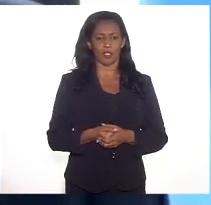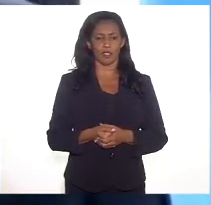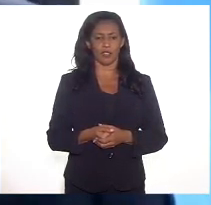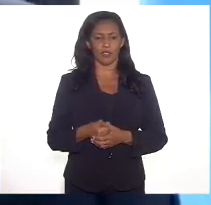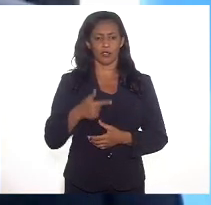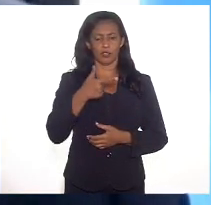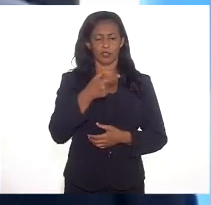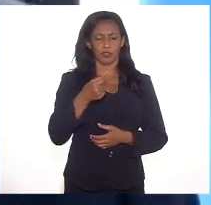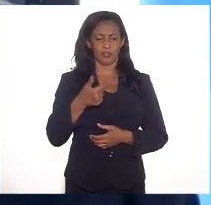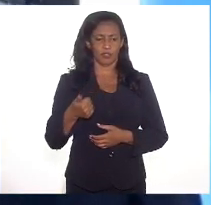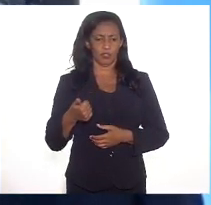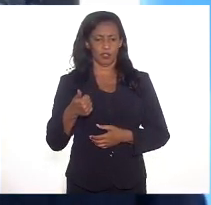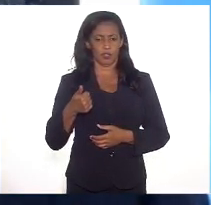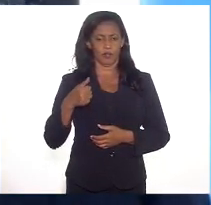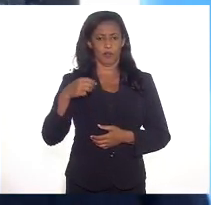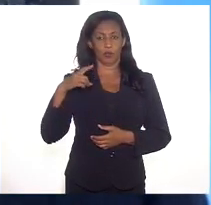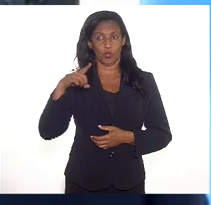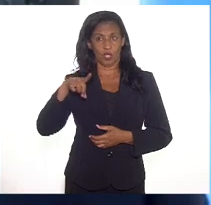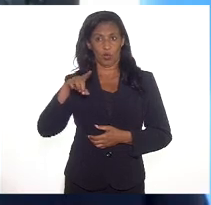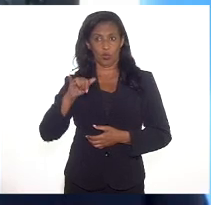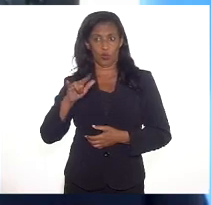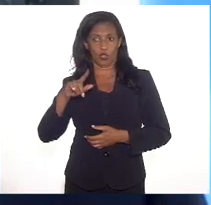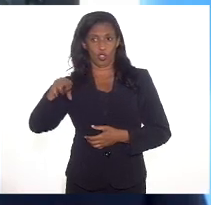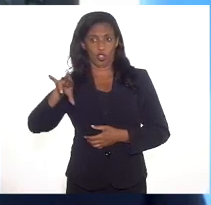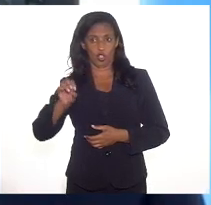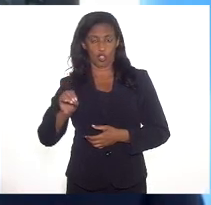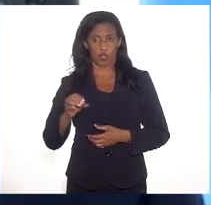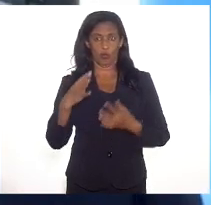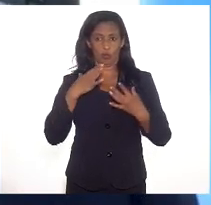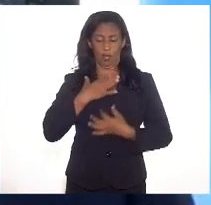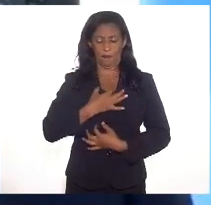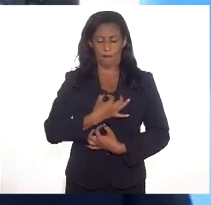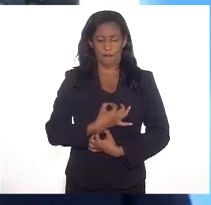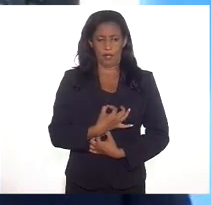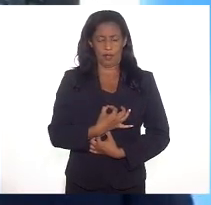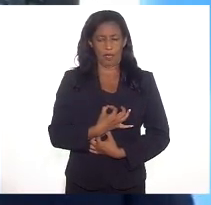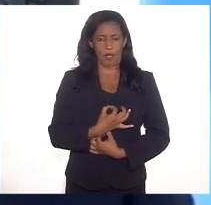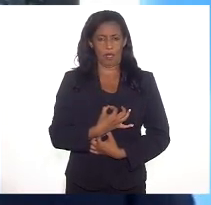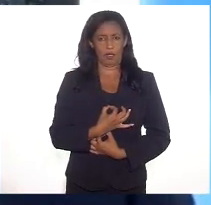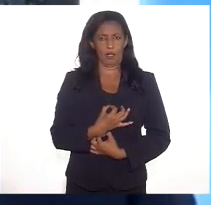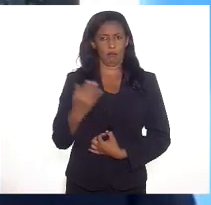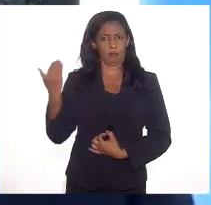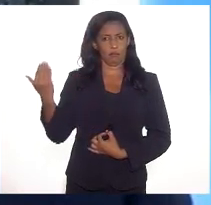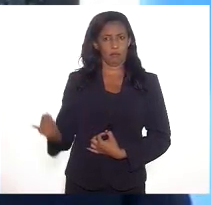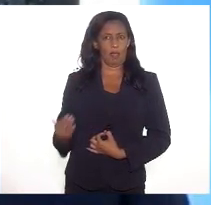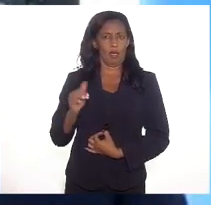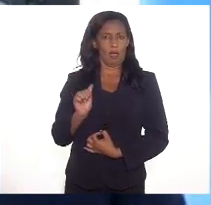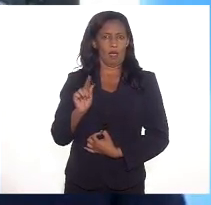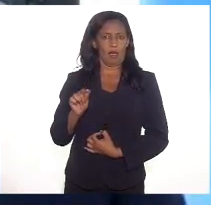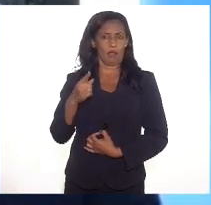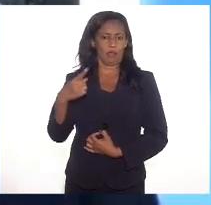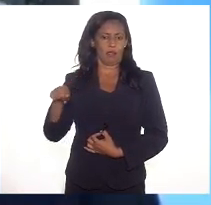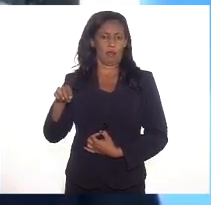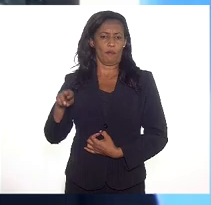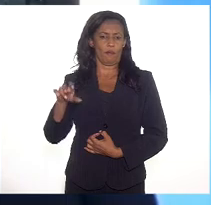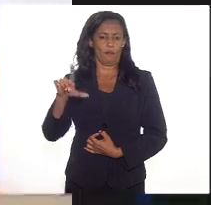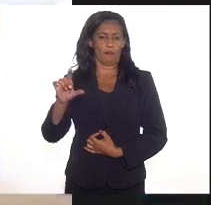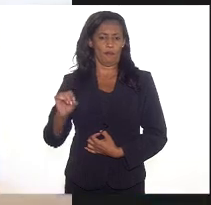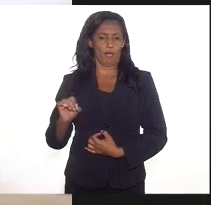495/2021, de autoria do deputado Marcelo Seudino, que concede medalha Tiradentes ao senhor Adamo Melo